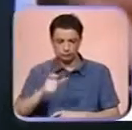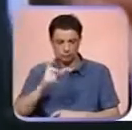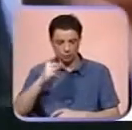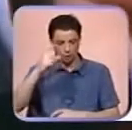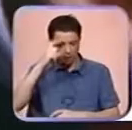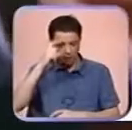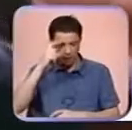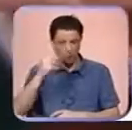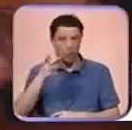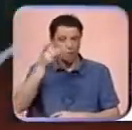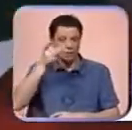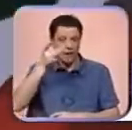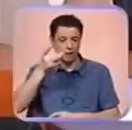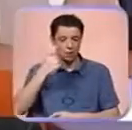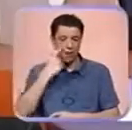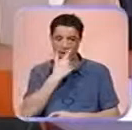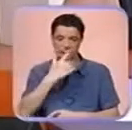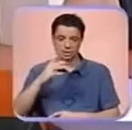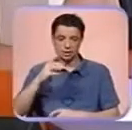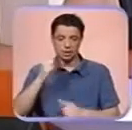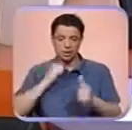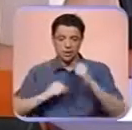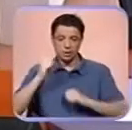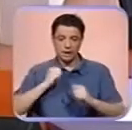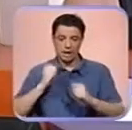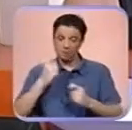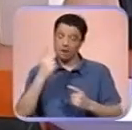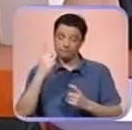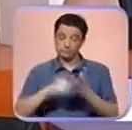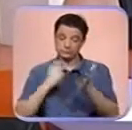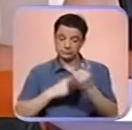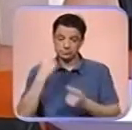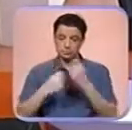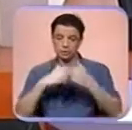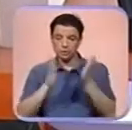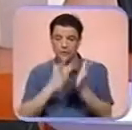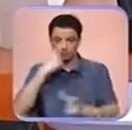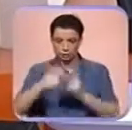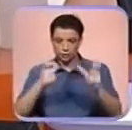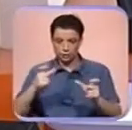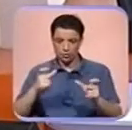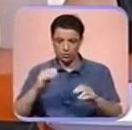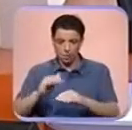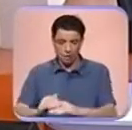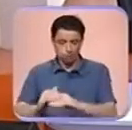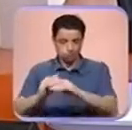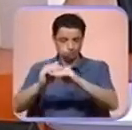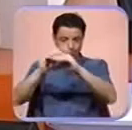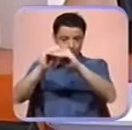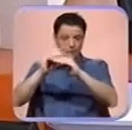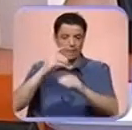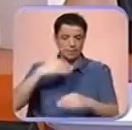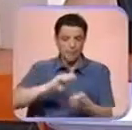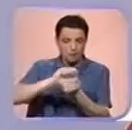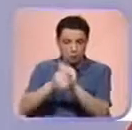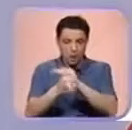com lentes de contacto e, em alguns casos, com cirurgia. Não é para toda a gente, porque, por exemplo, as pessoas que ainda estão em crescimento estão a modificar